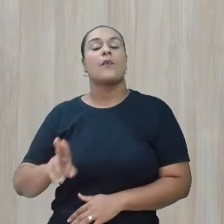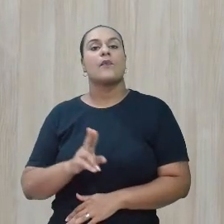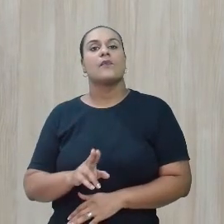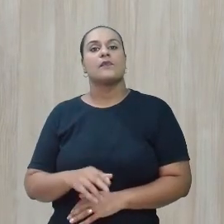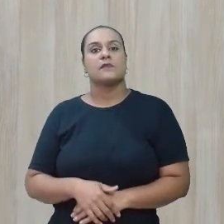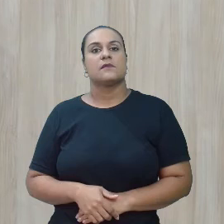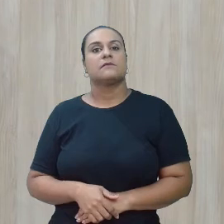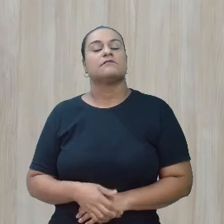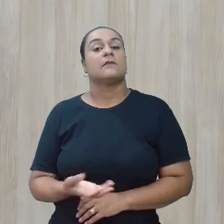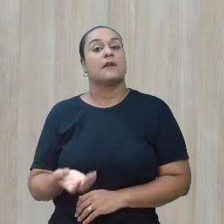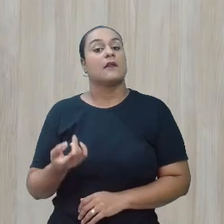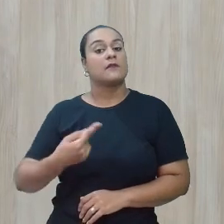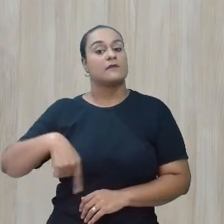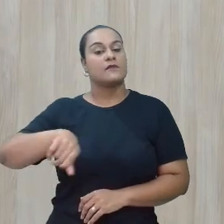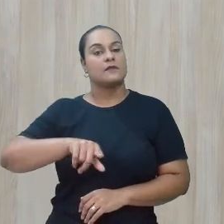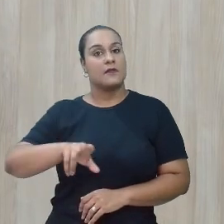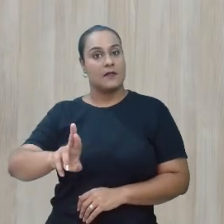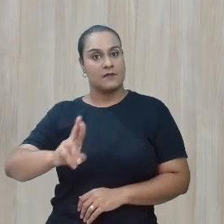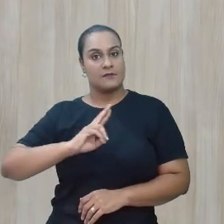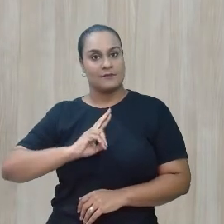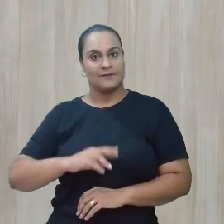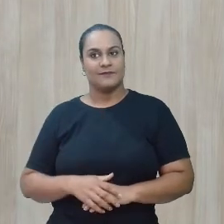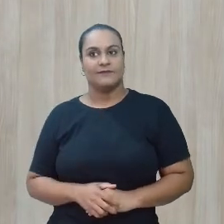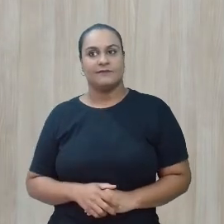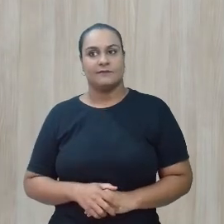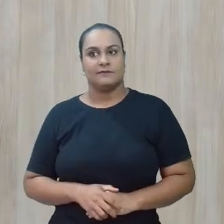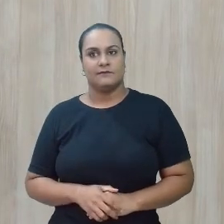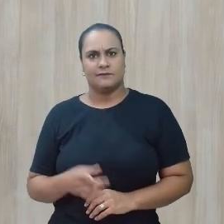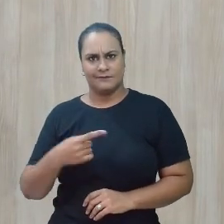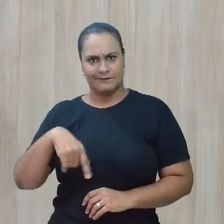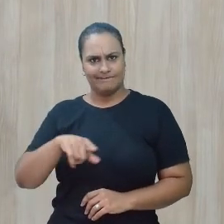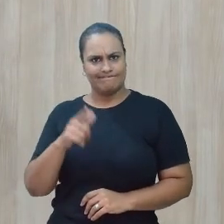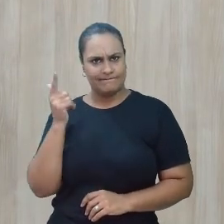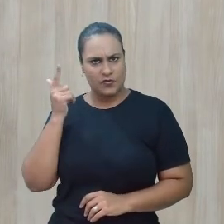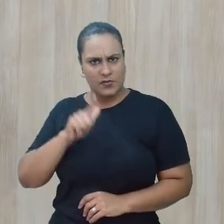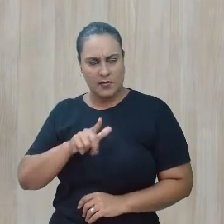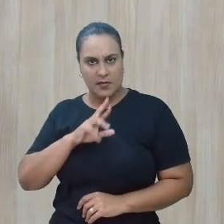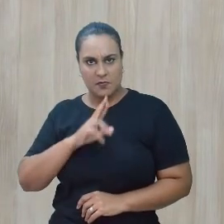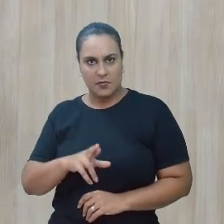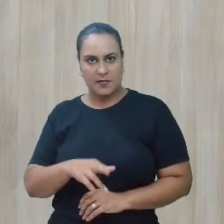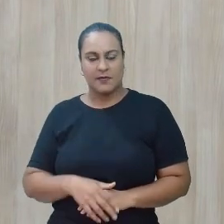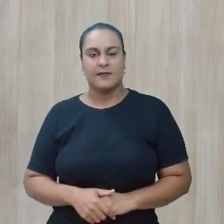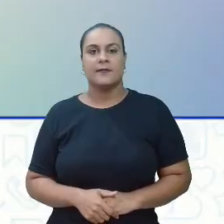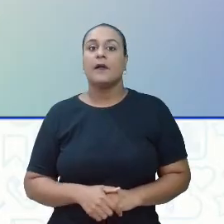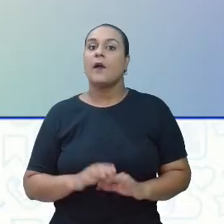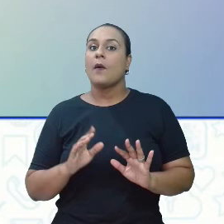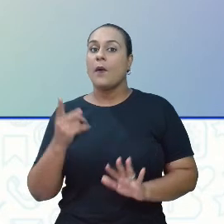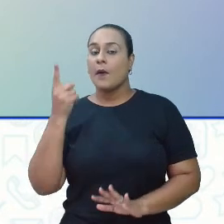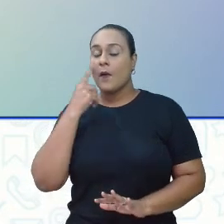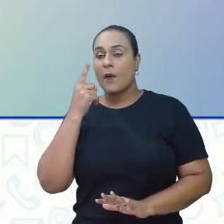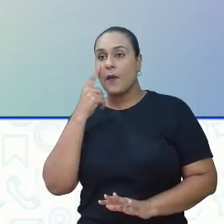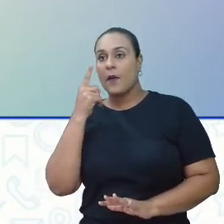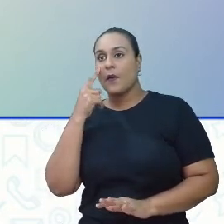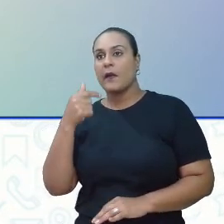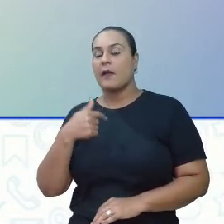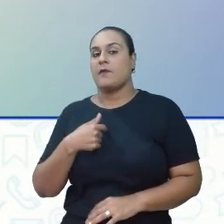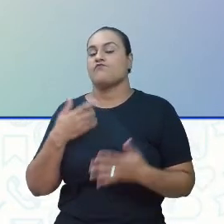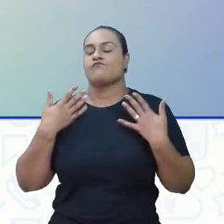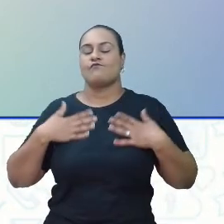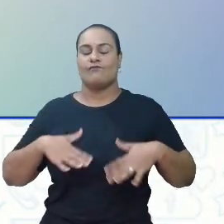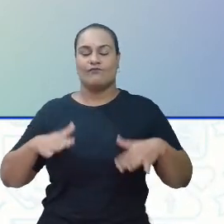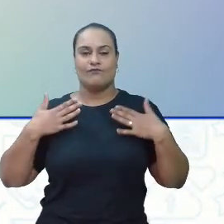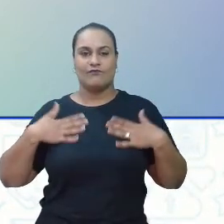Quero que vocês me digam, tá certo? Será que vocês conseguem dizer aí rapidinho? Ó, se eu digo assim, eu estou